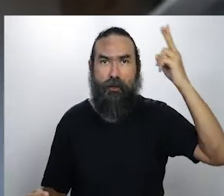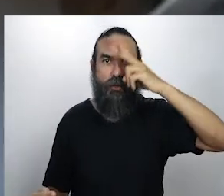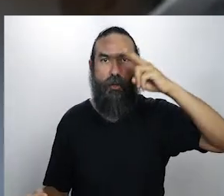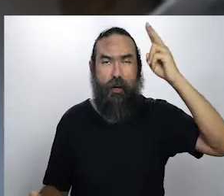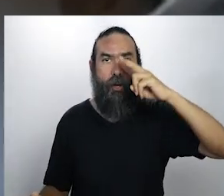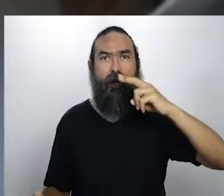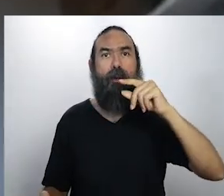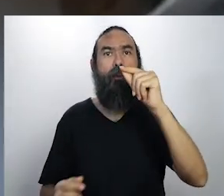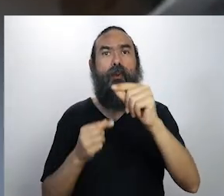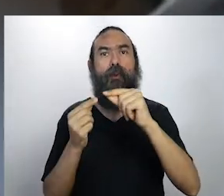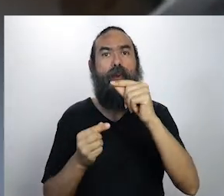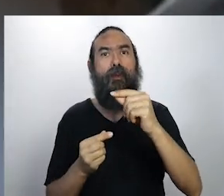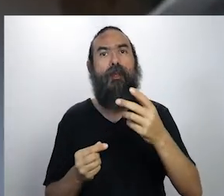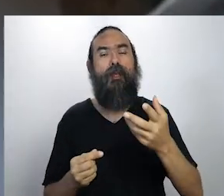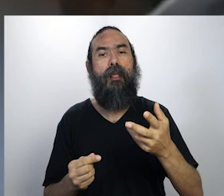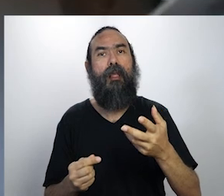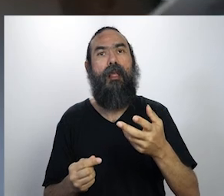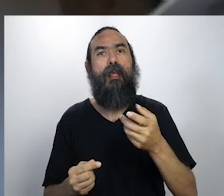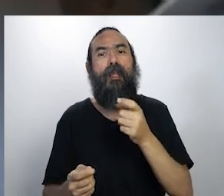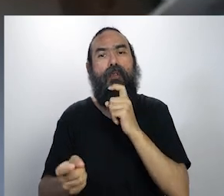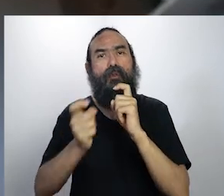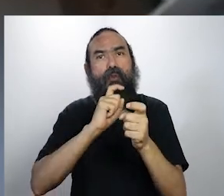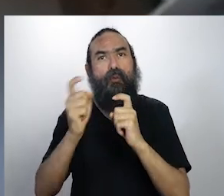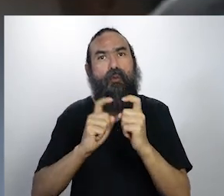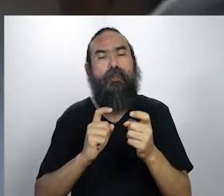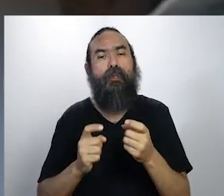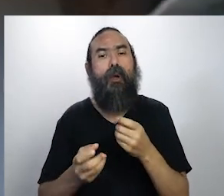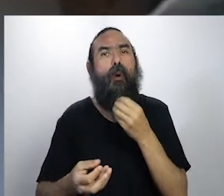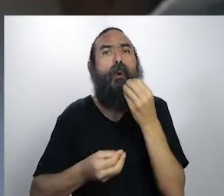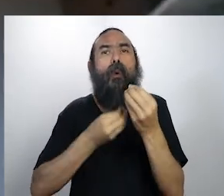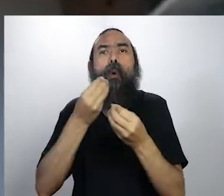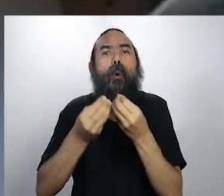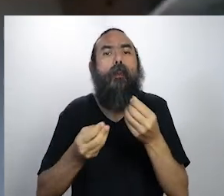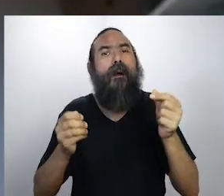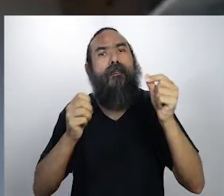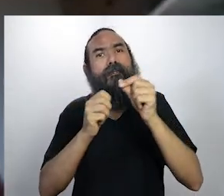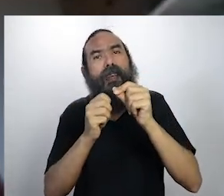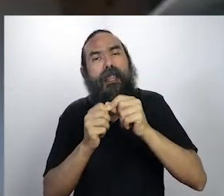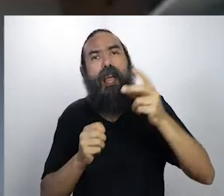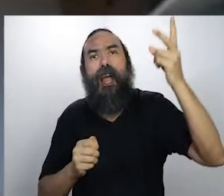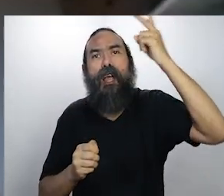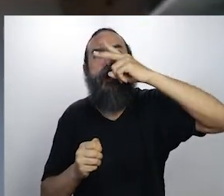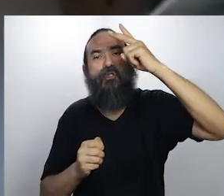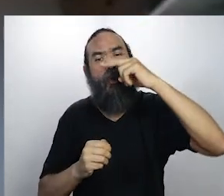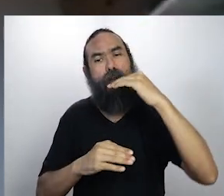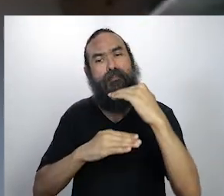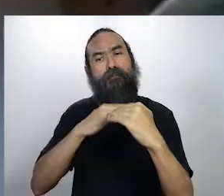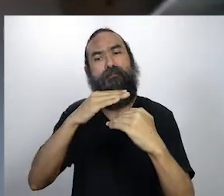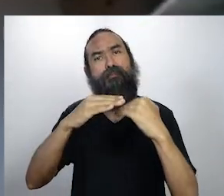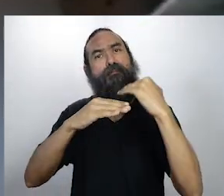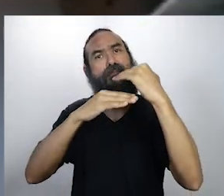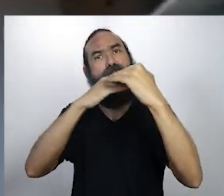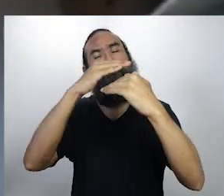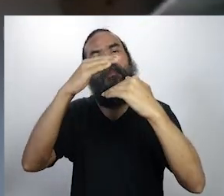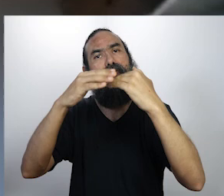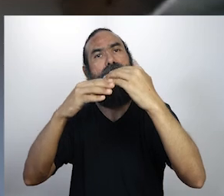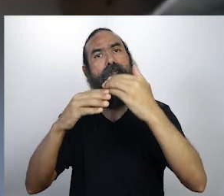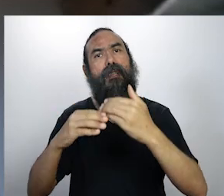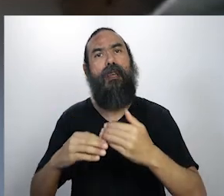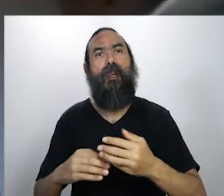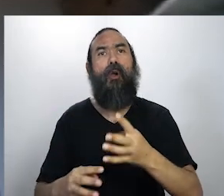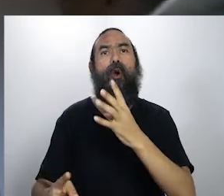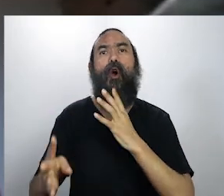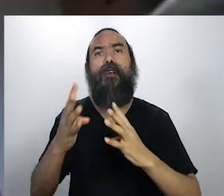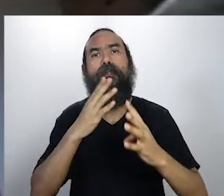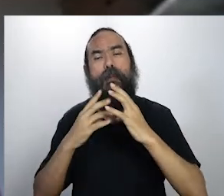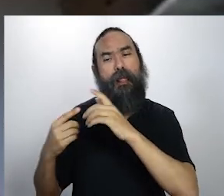de história, a discussão em torno da construção das memórias, da construção desses mestres, dos saberes, mas como ela